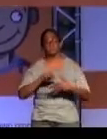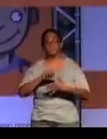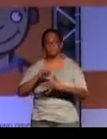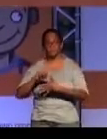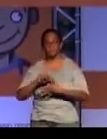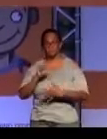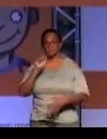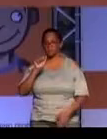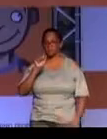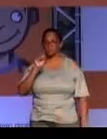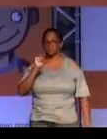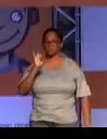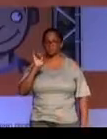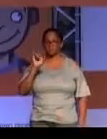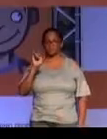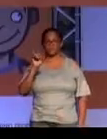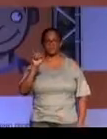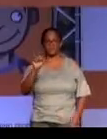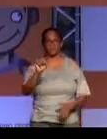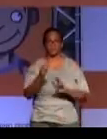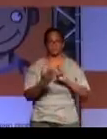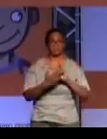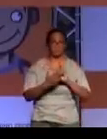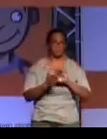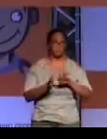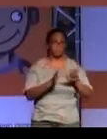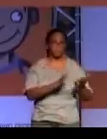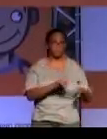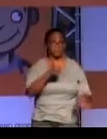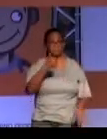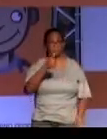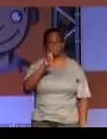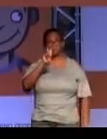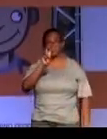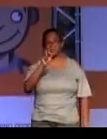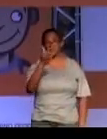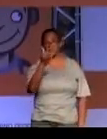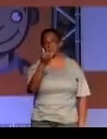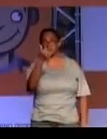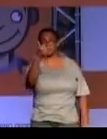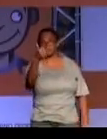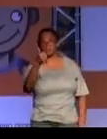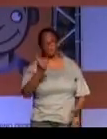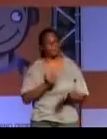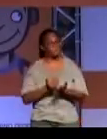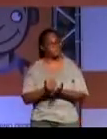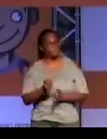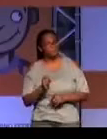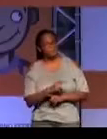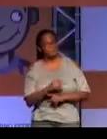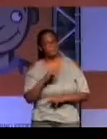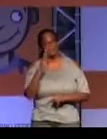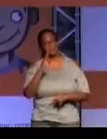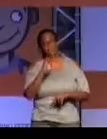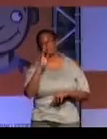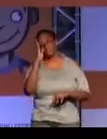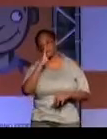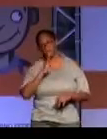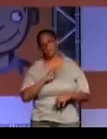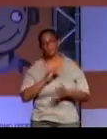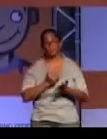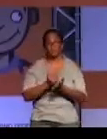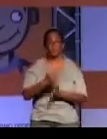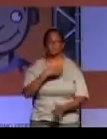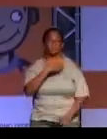astecas, os incas. Em 1561, foi introduzido no Brasil, pela Bahia,